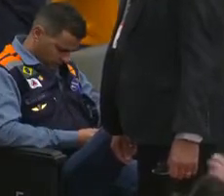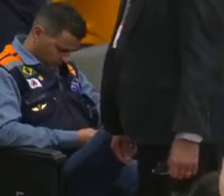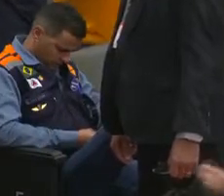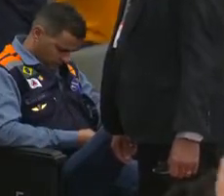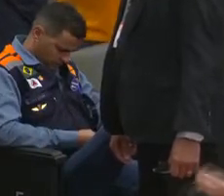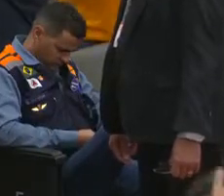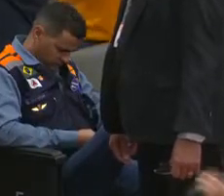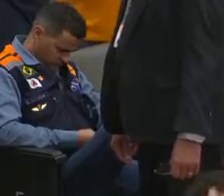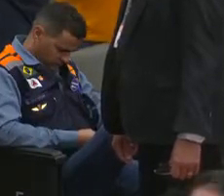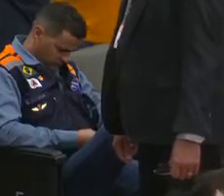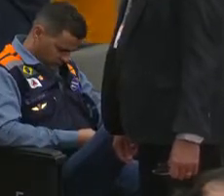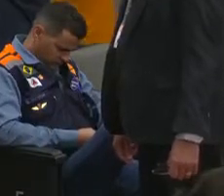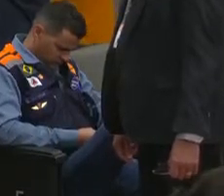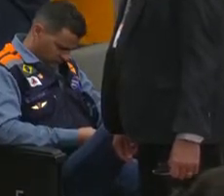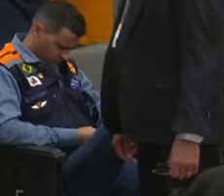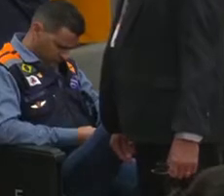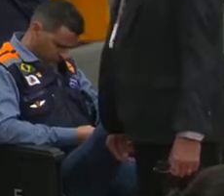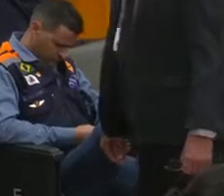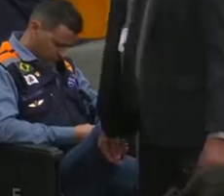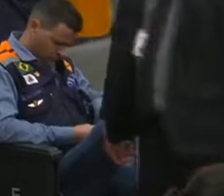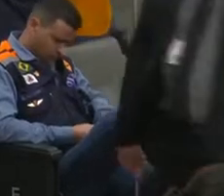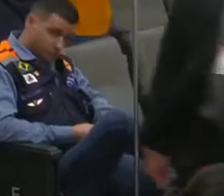E aí